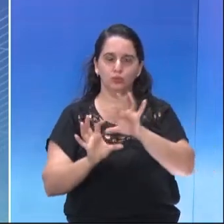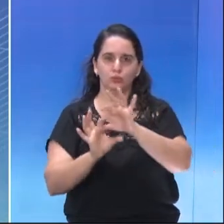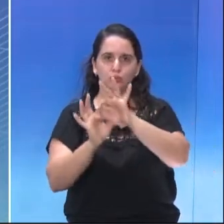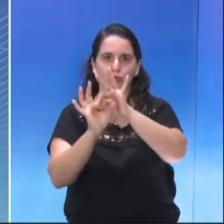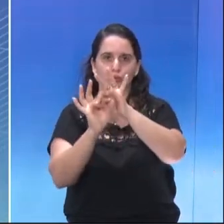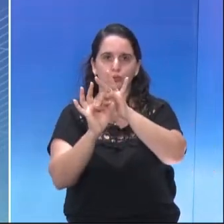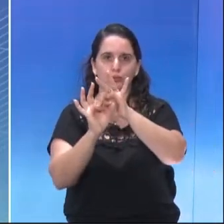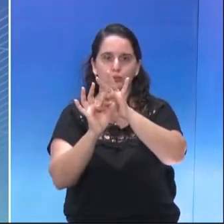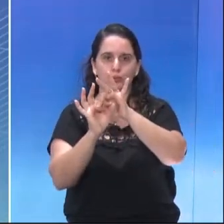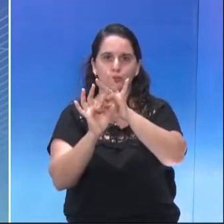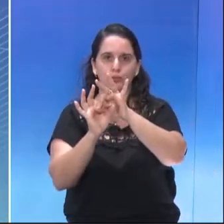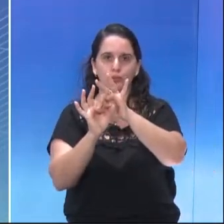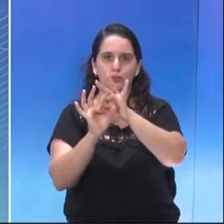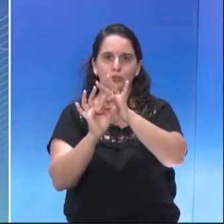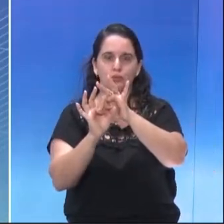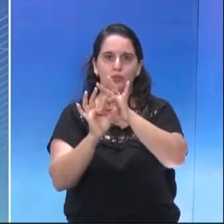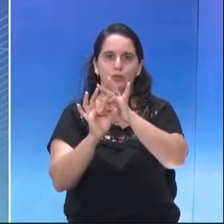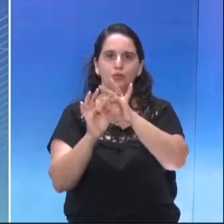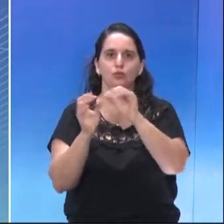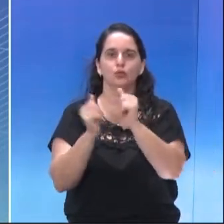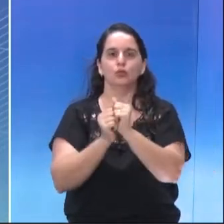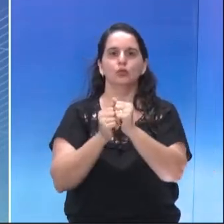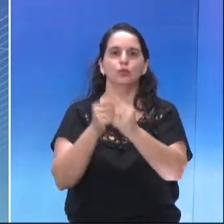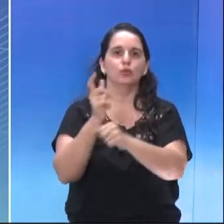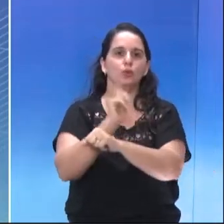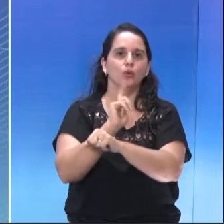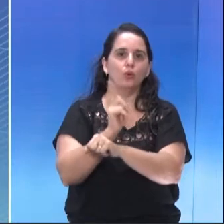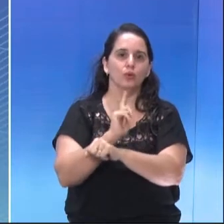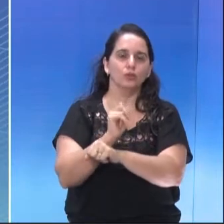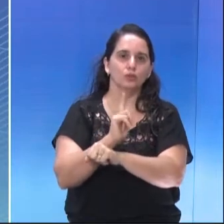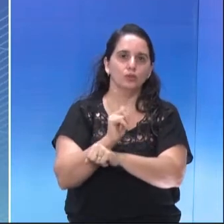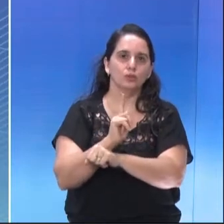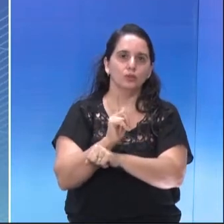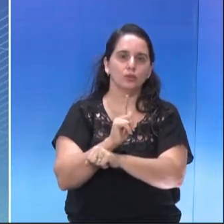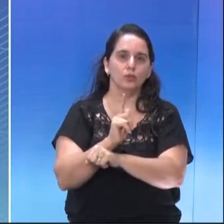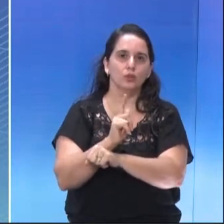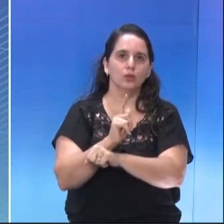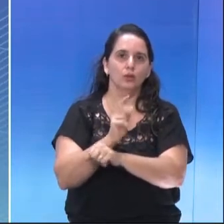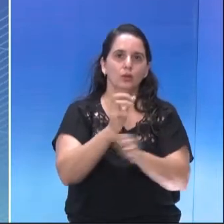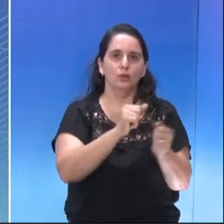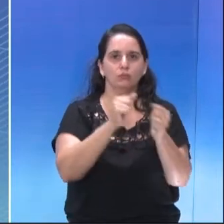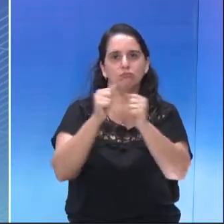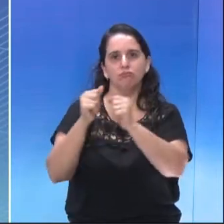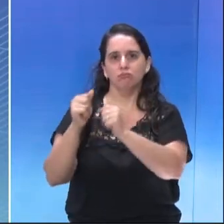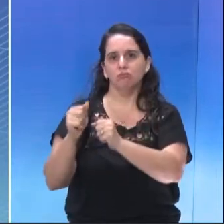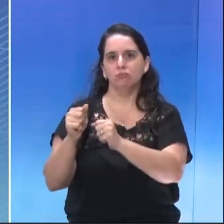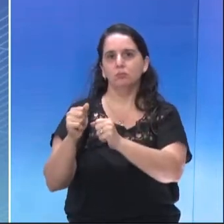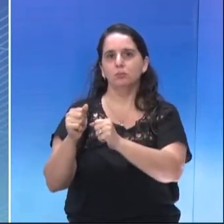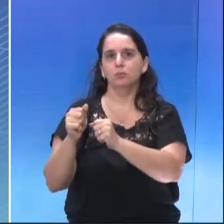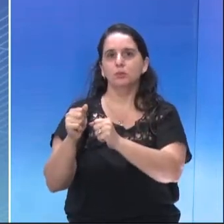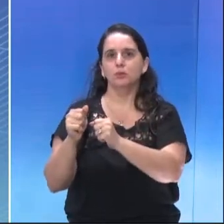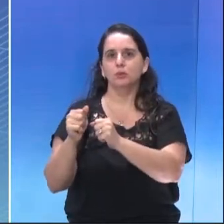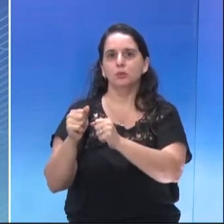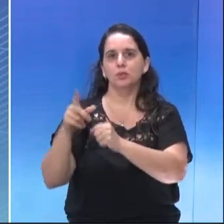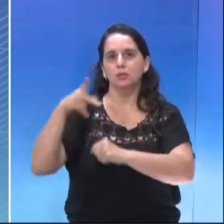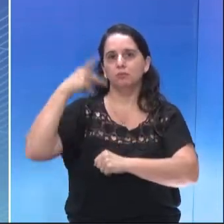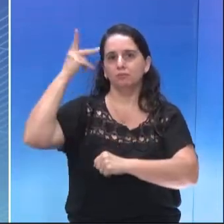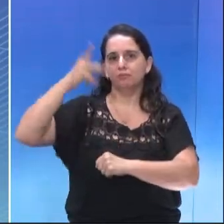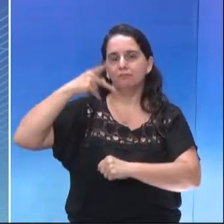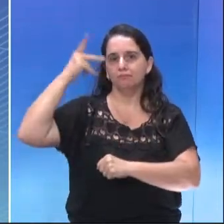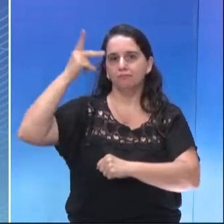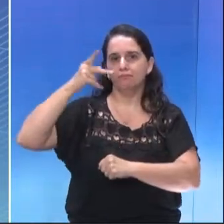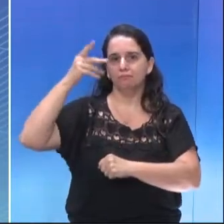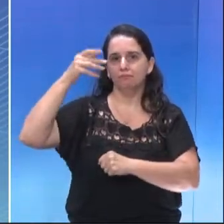ali no seio da gestão, no meio da gestão, não é, do poder constituído, que é o poder